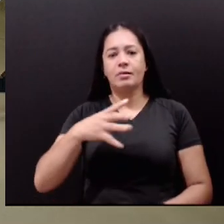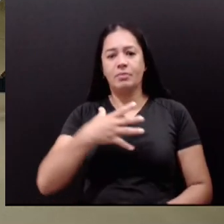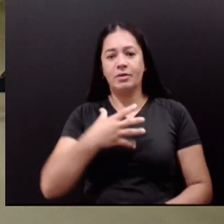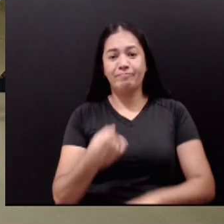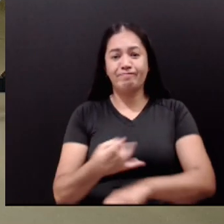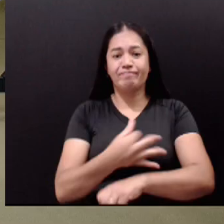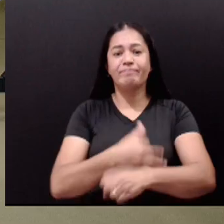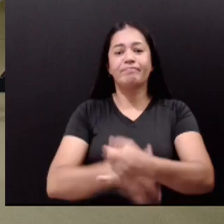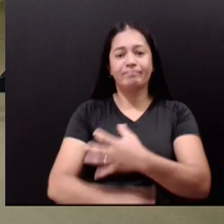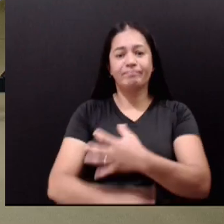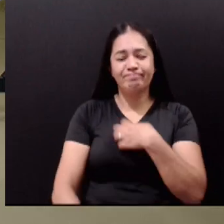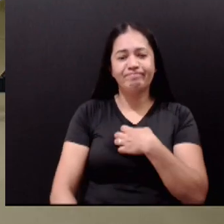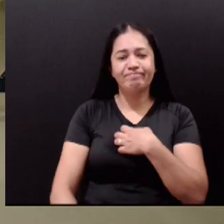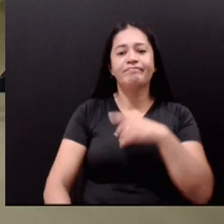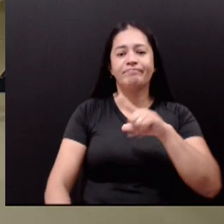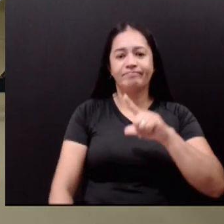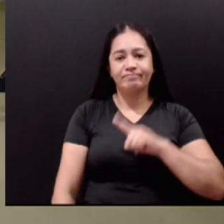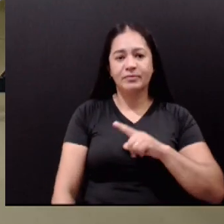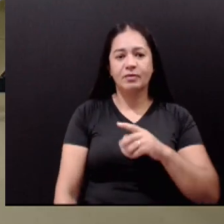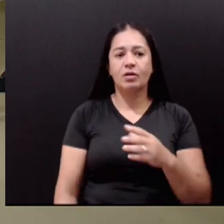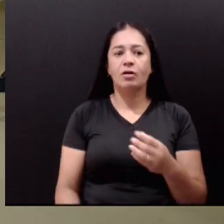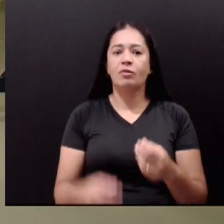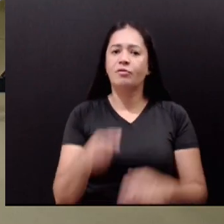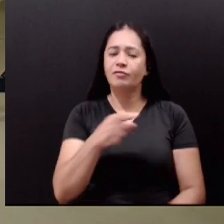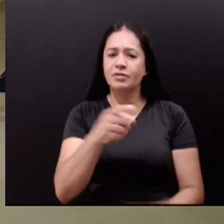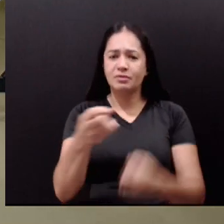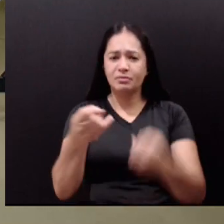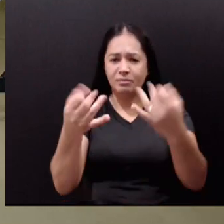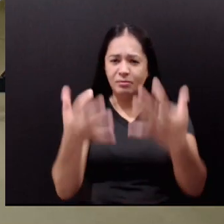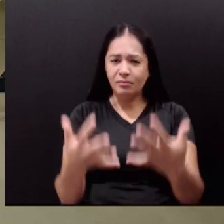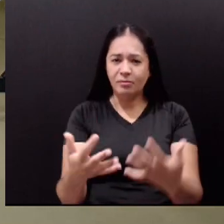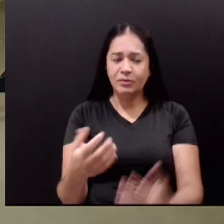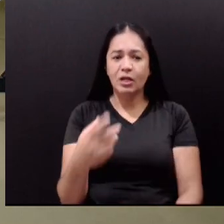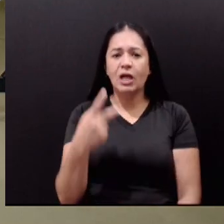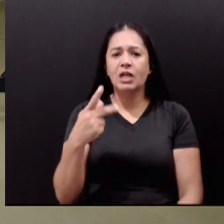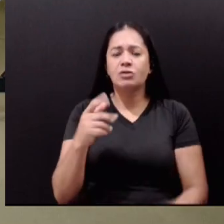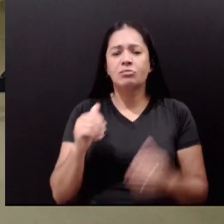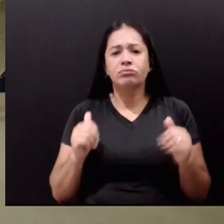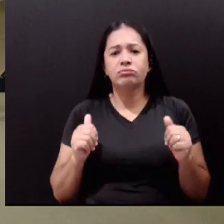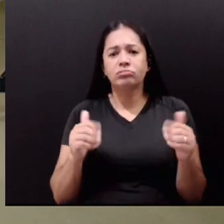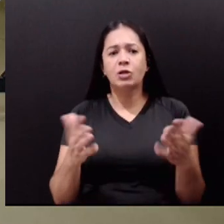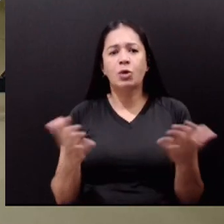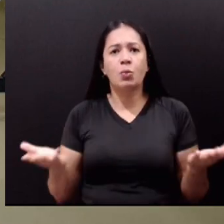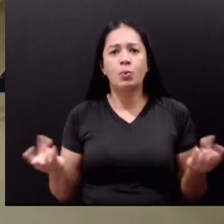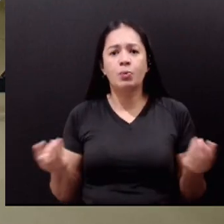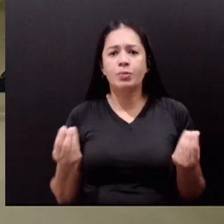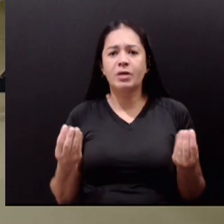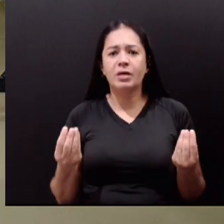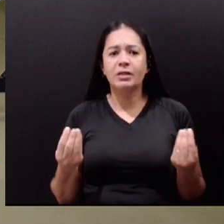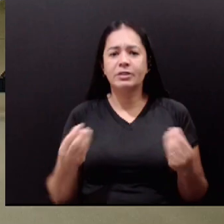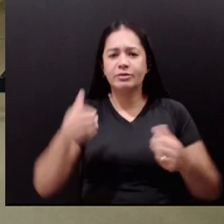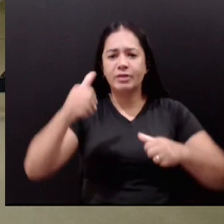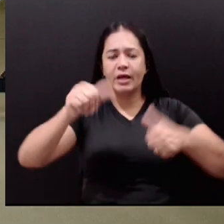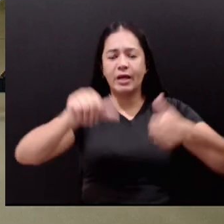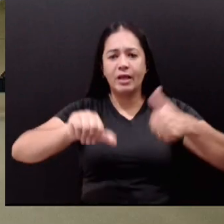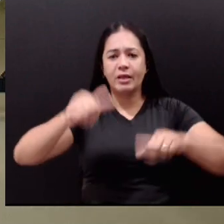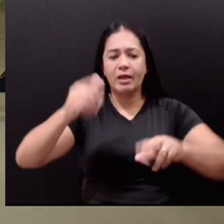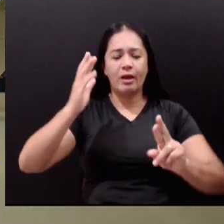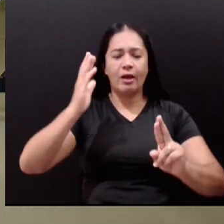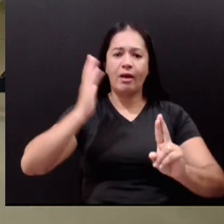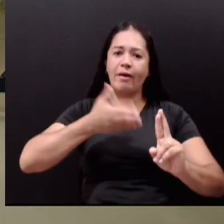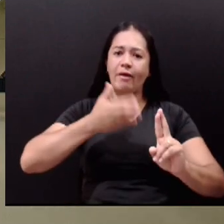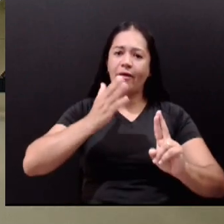você, contasse pra gente, qual que foi a sua reação e qual que é a sua análise referente a esse filme que